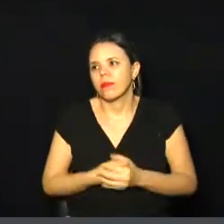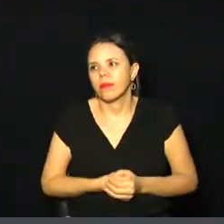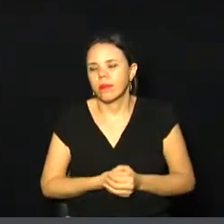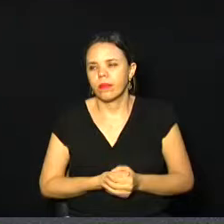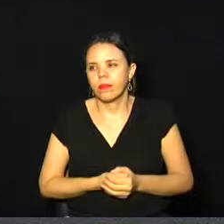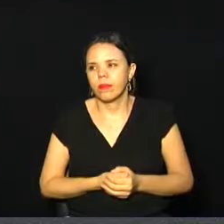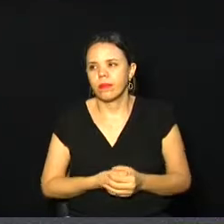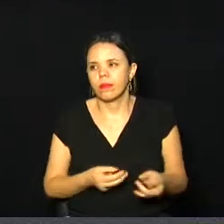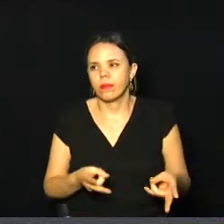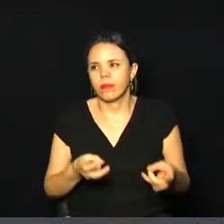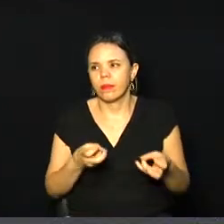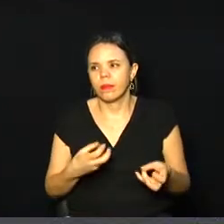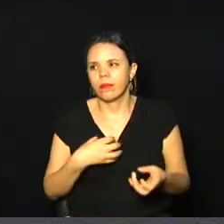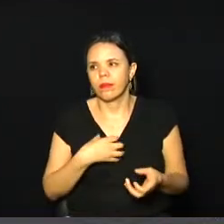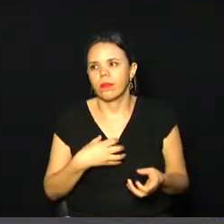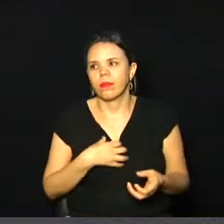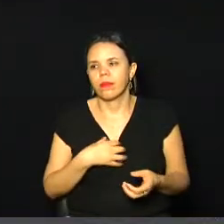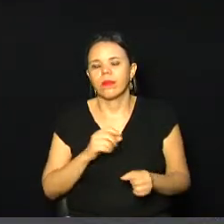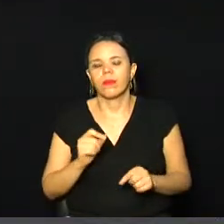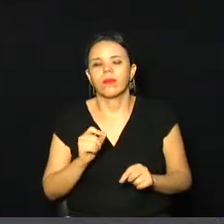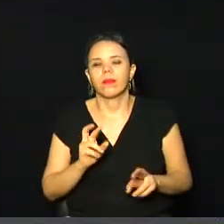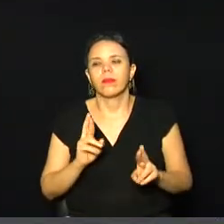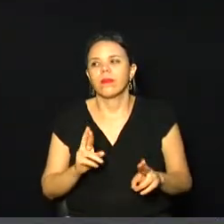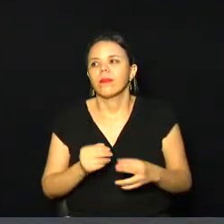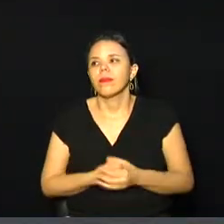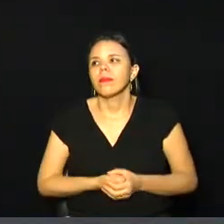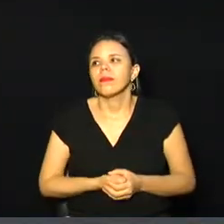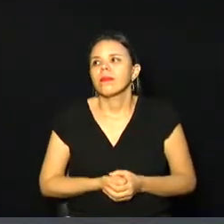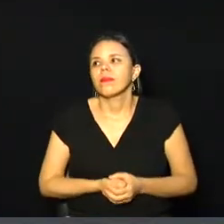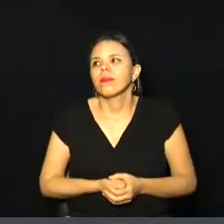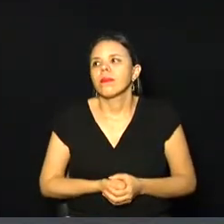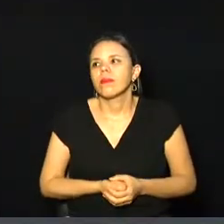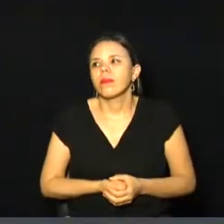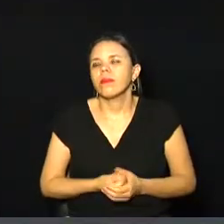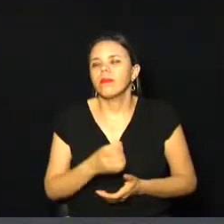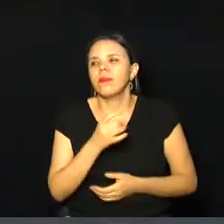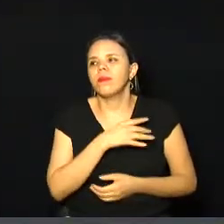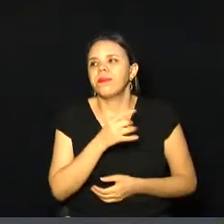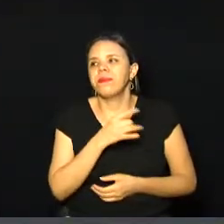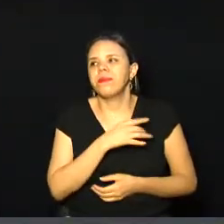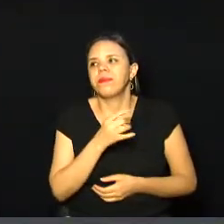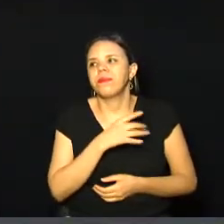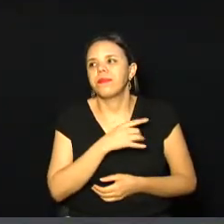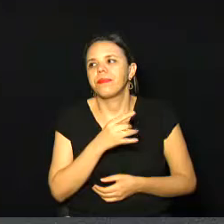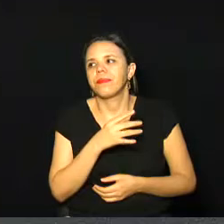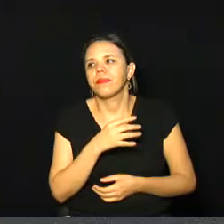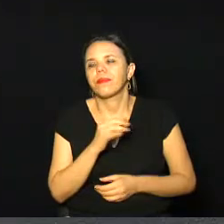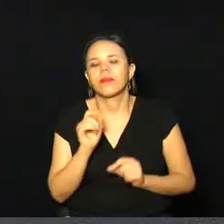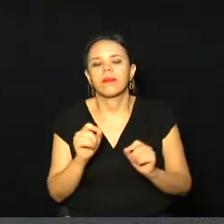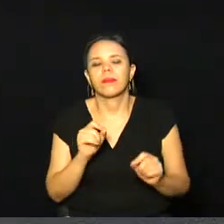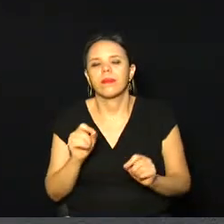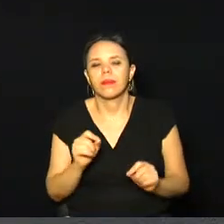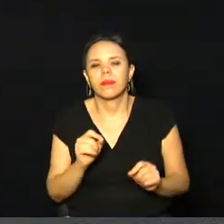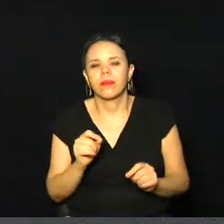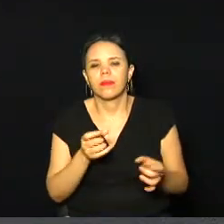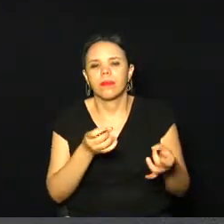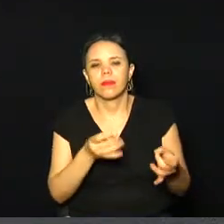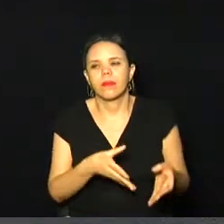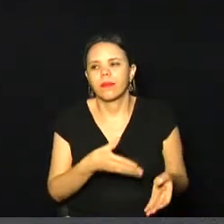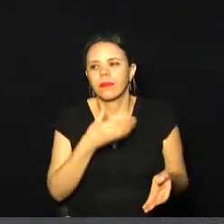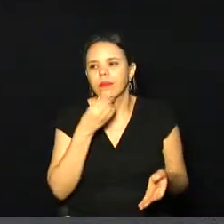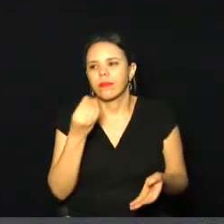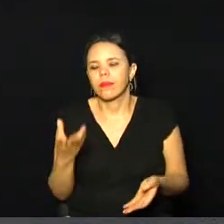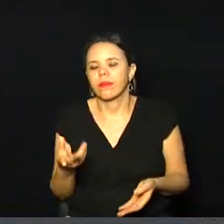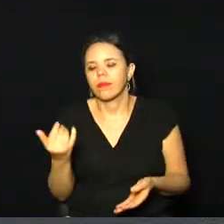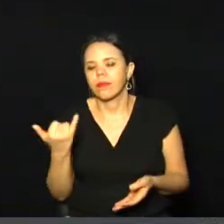Então, eu percebo muitos sentimentos de quê? Esperança, medo também do quê? Se eu largar dele, ele